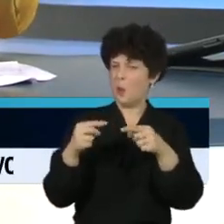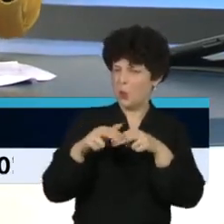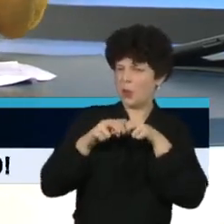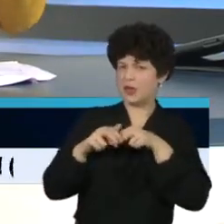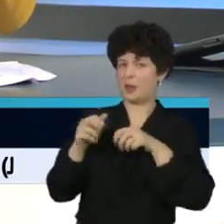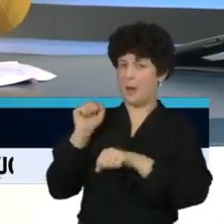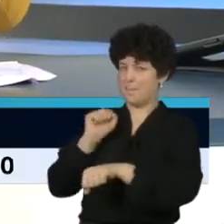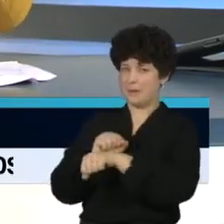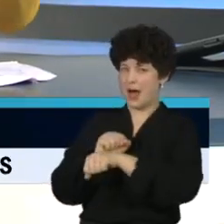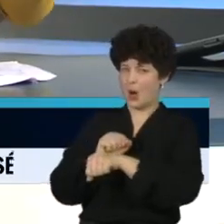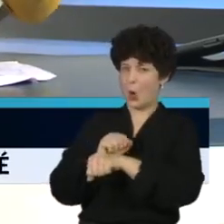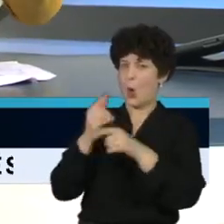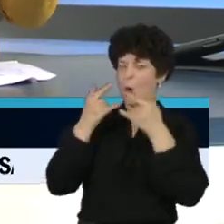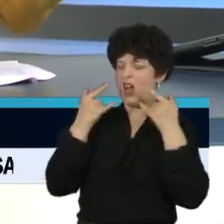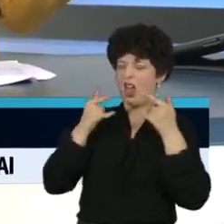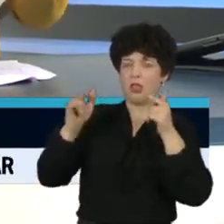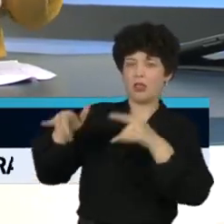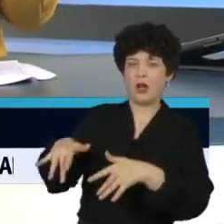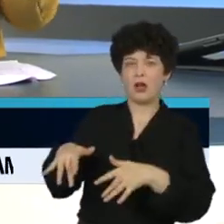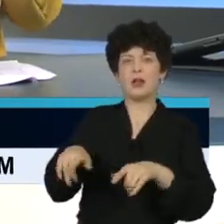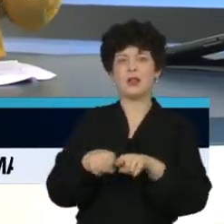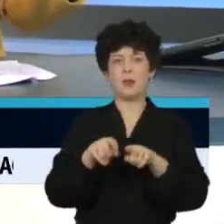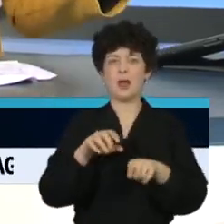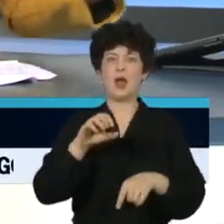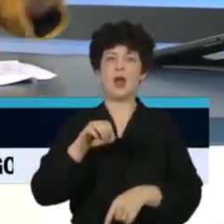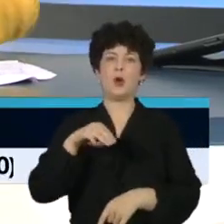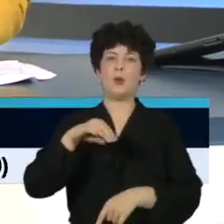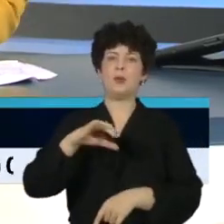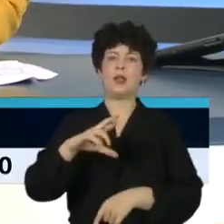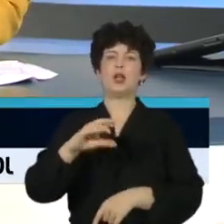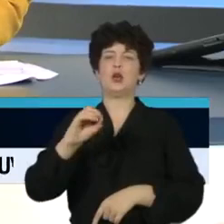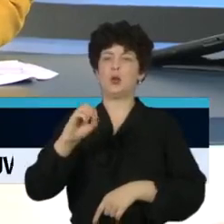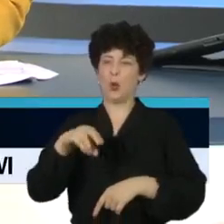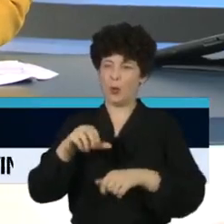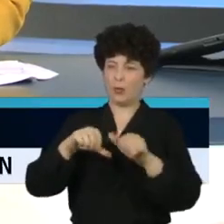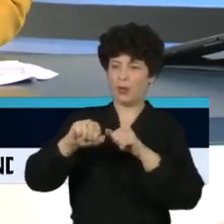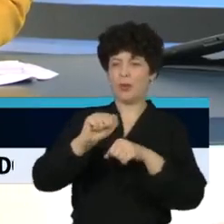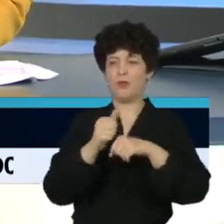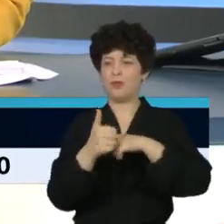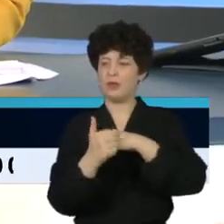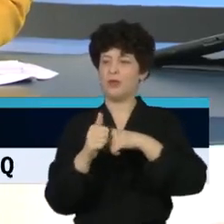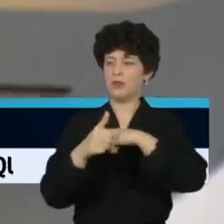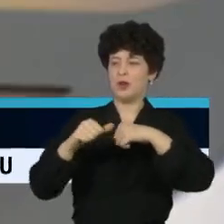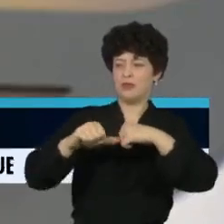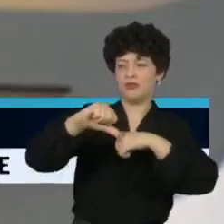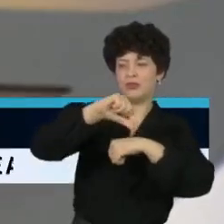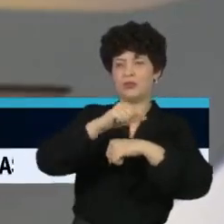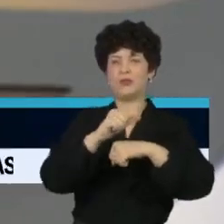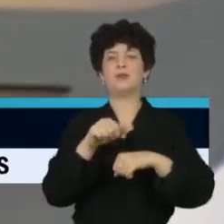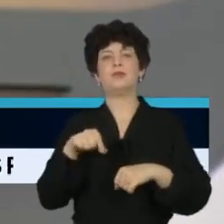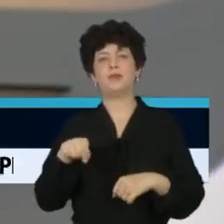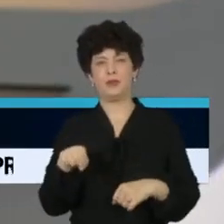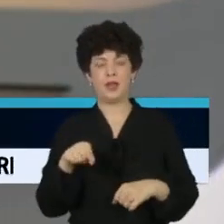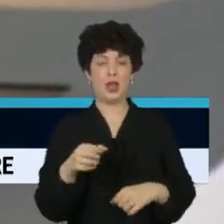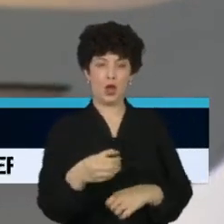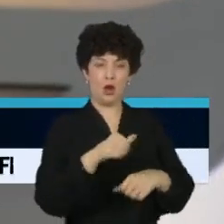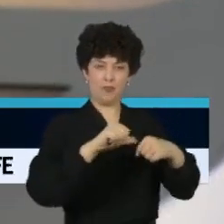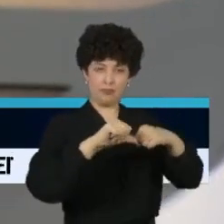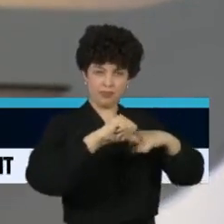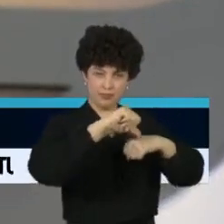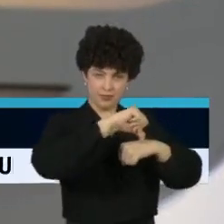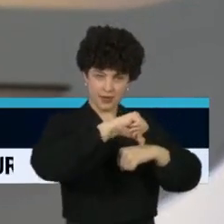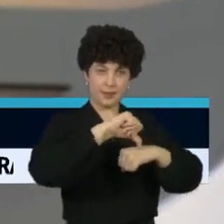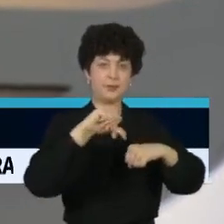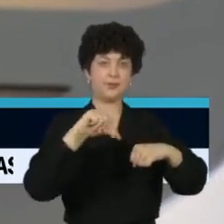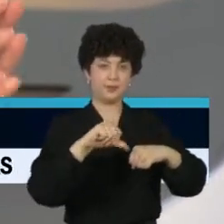máscara ou também com a Ômicron? Com a Ômicron que se alastra aí rapidamente. Essa nova variante,